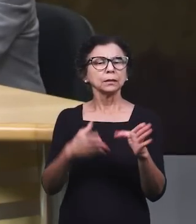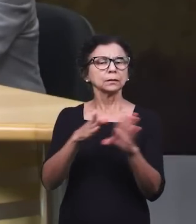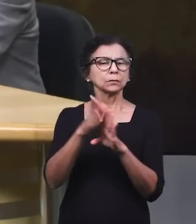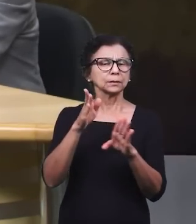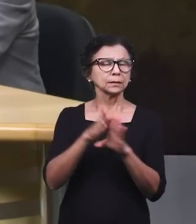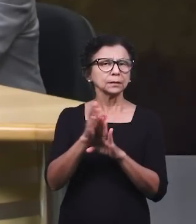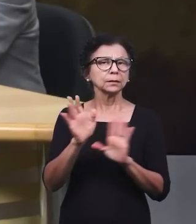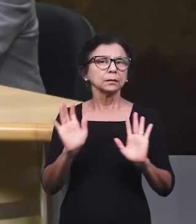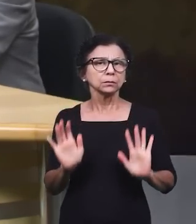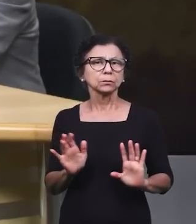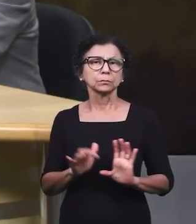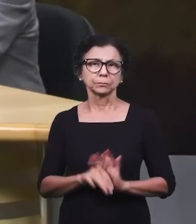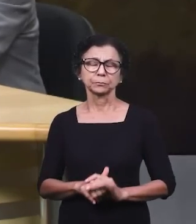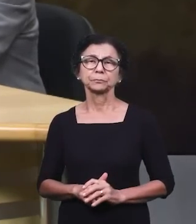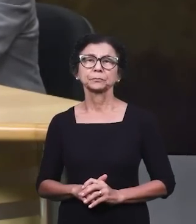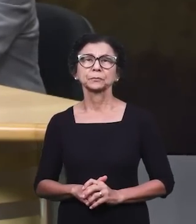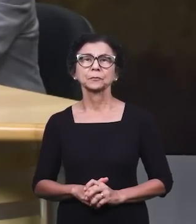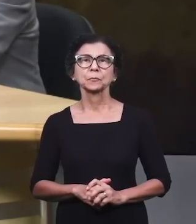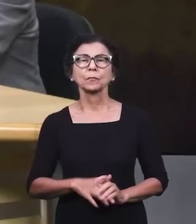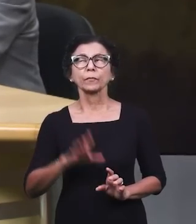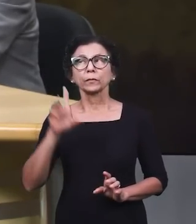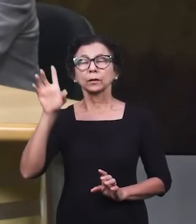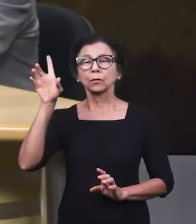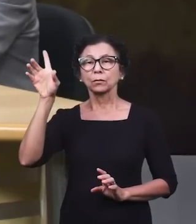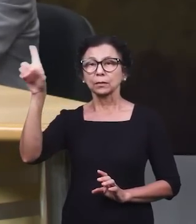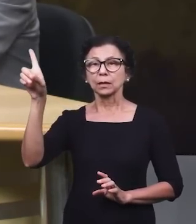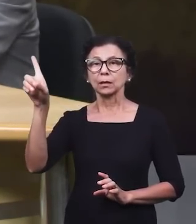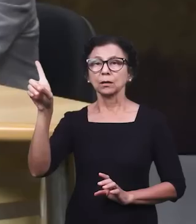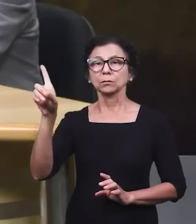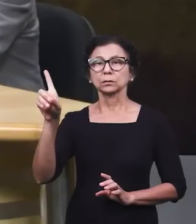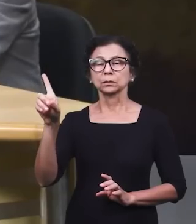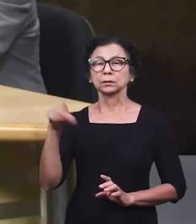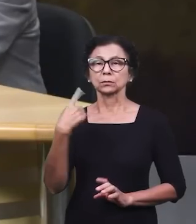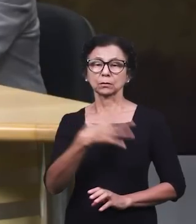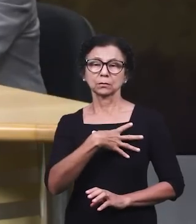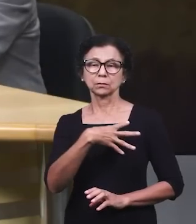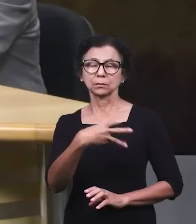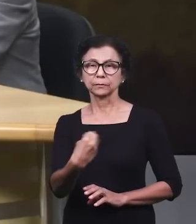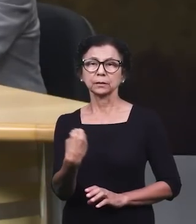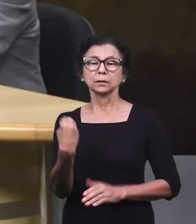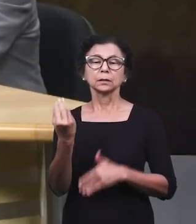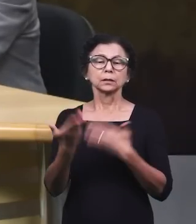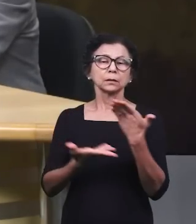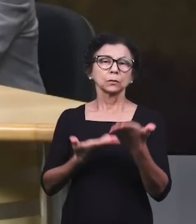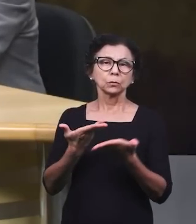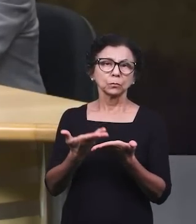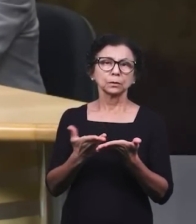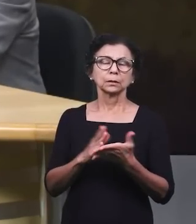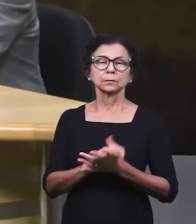outros deuses, né? Ele é o Deus que preserva os nossos filhos. É interessante, e a gente ouve, às vezes o pastor Gideuti